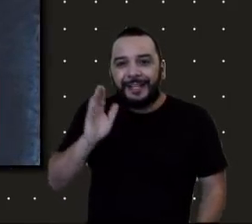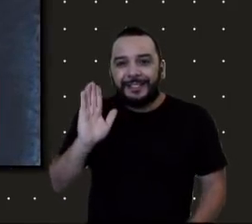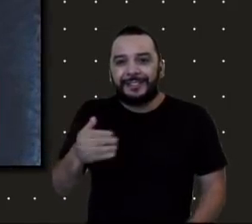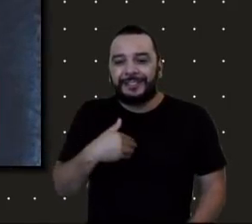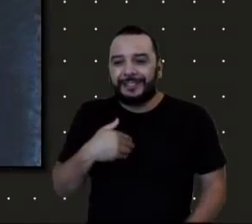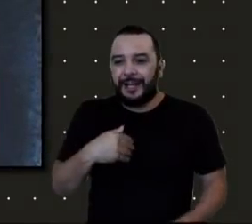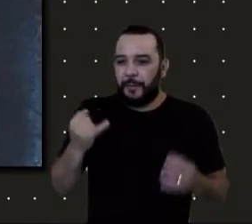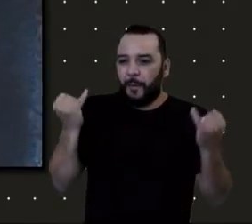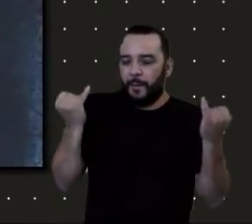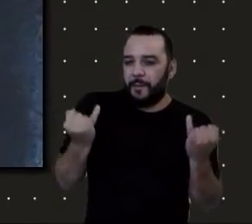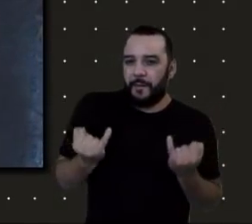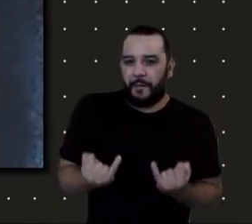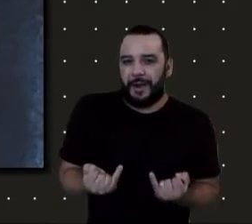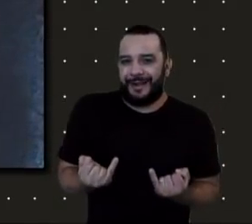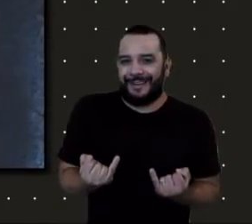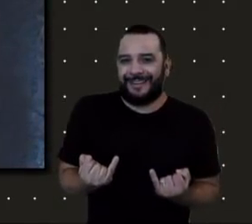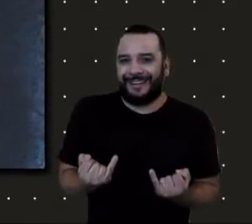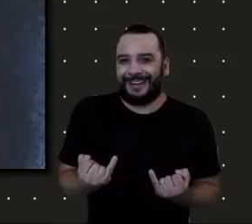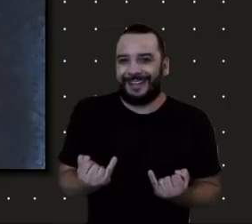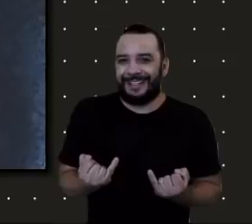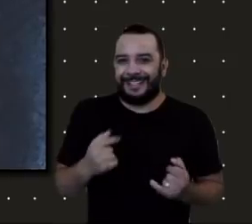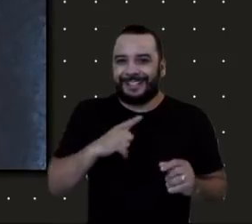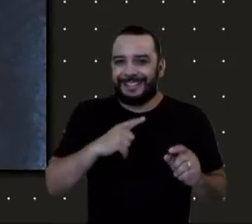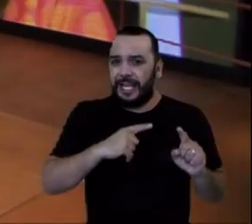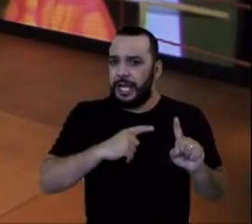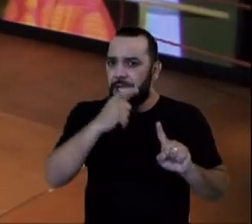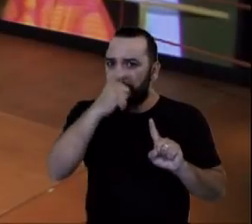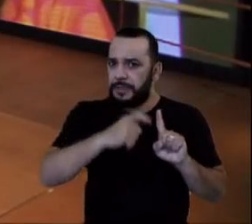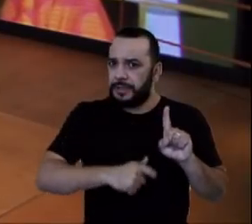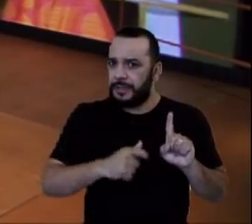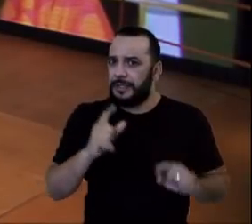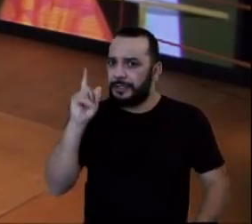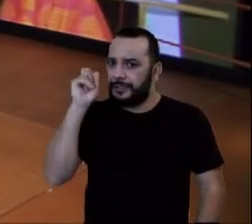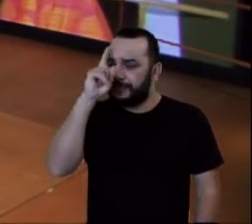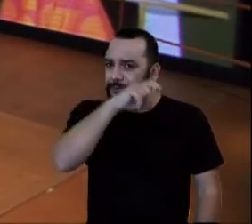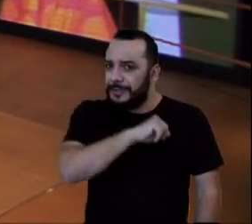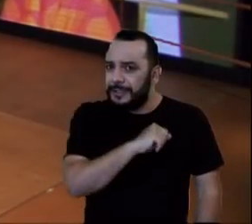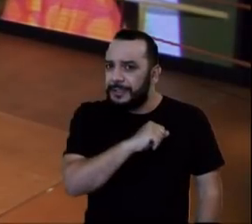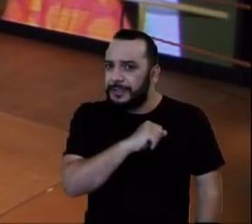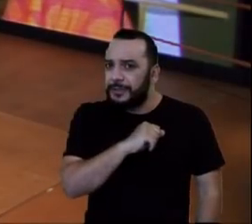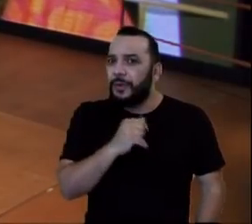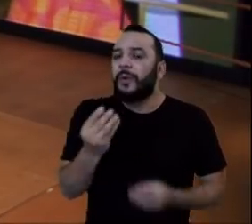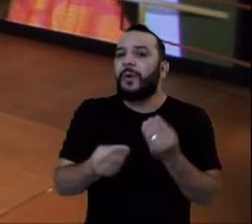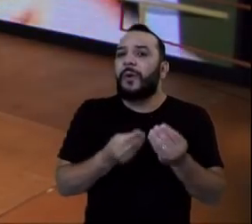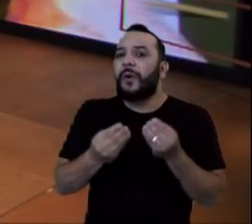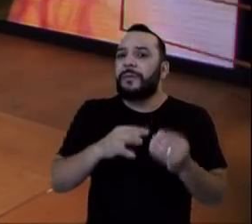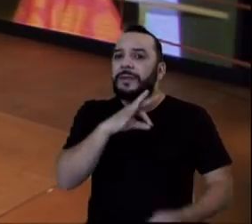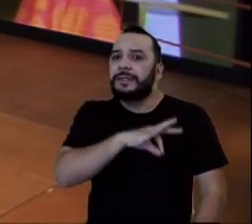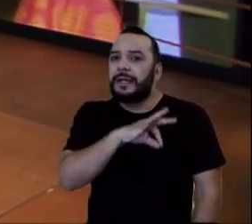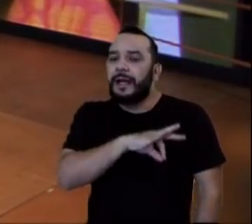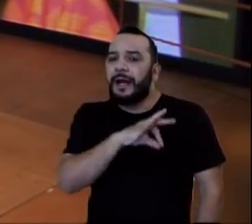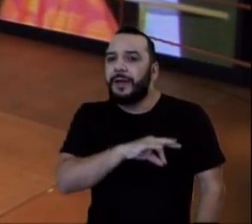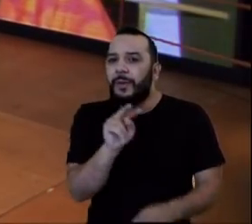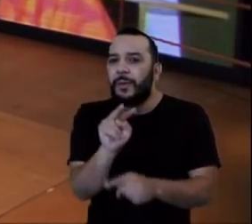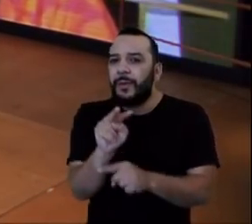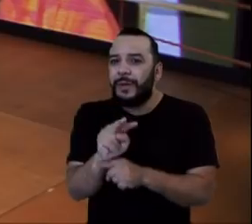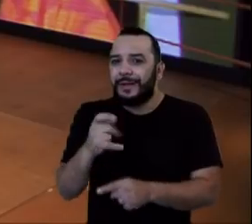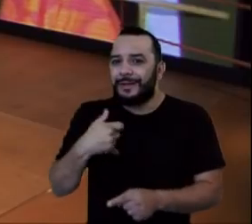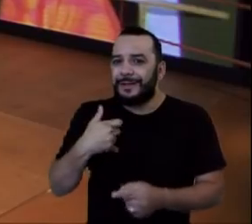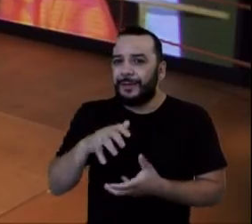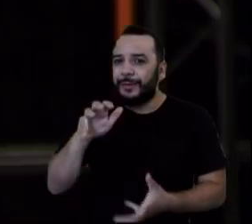torta, magra, uma personalidade difícil, ganhava dinheiro cuidando de idosos,